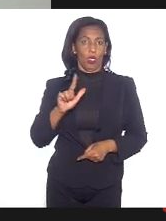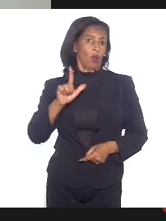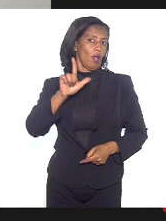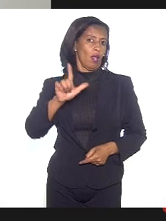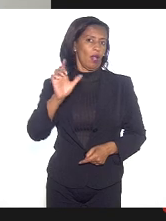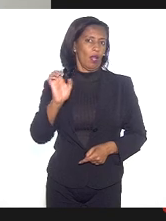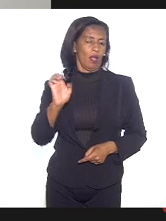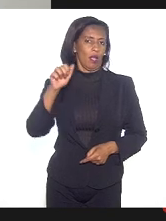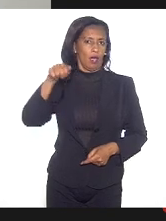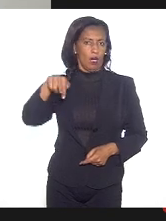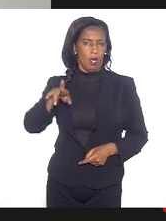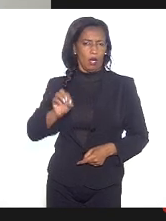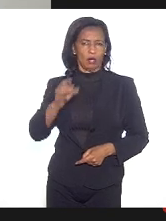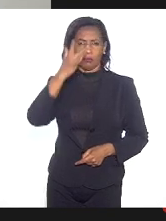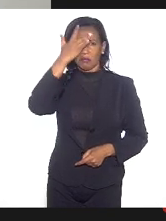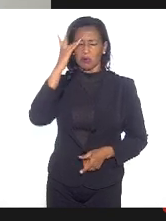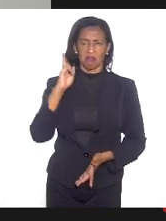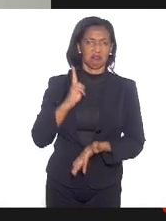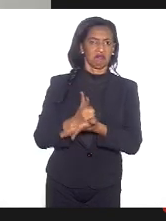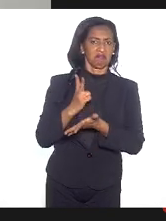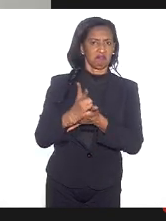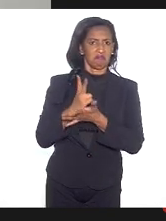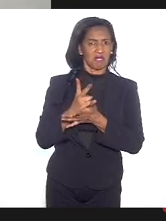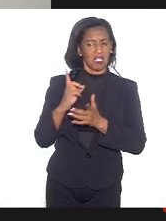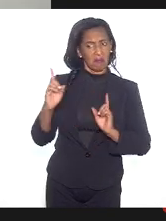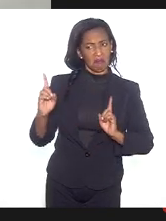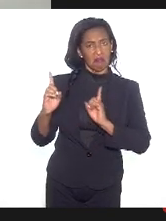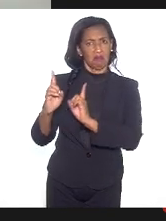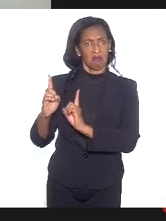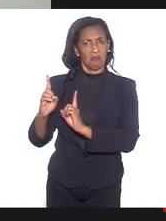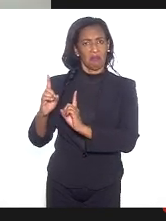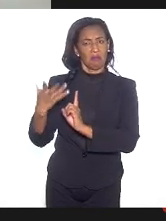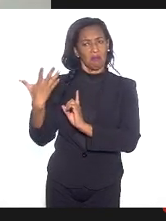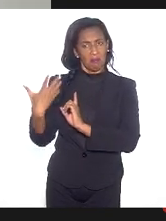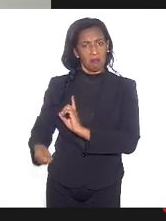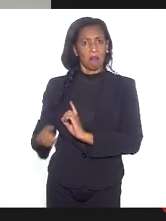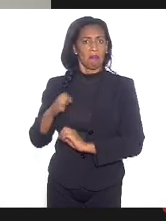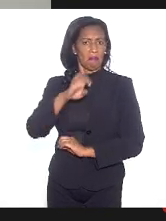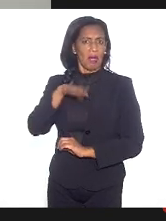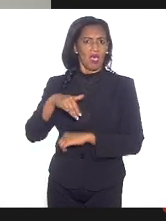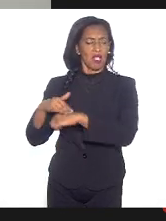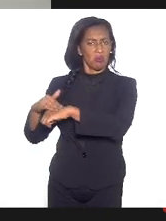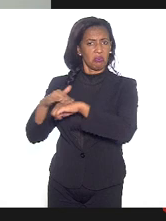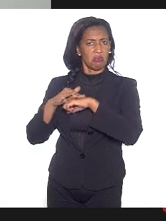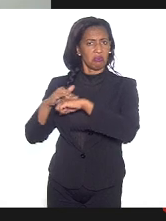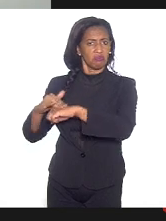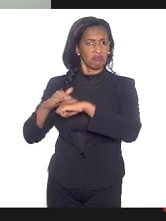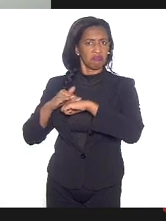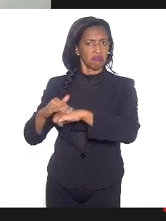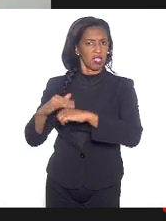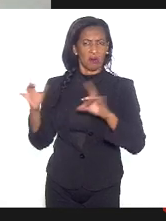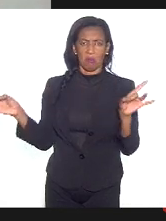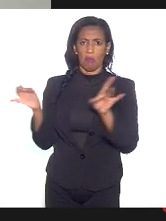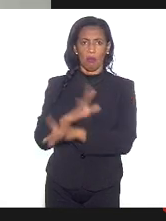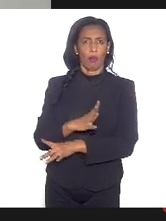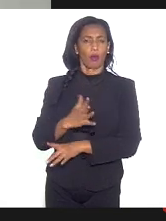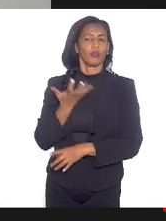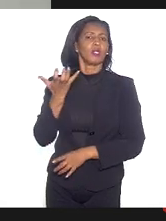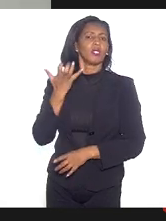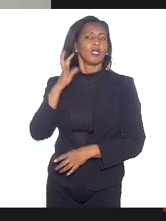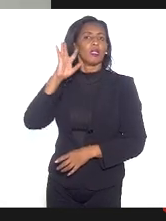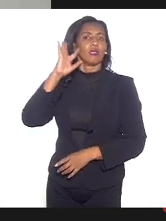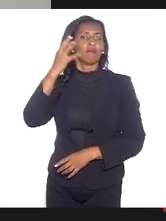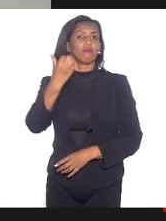que sempre me atendeu, o Coronel Leandro Monteiro, e sempre solícito em querer